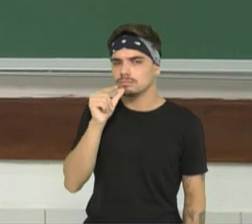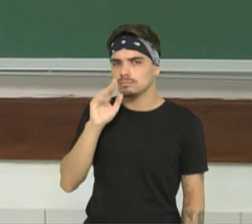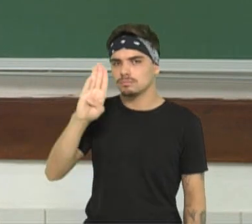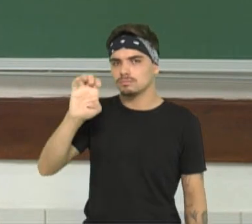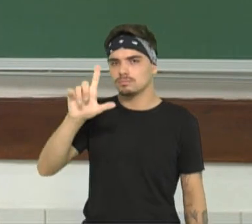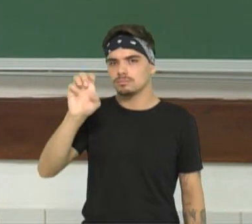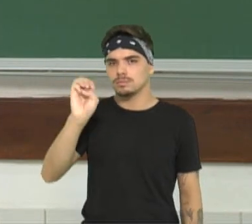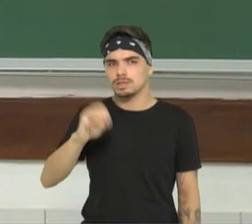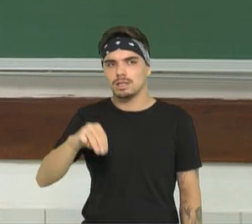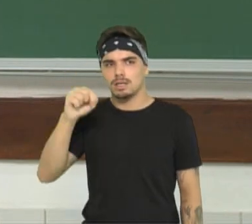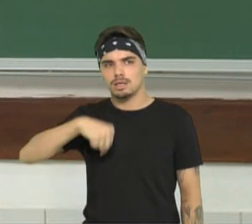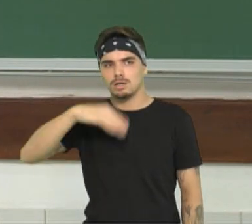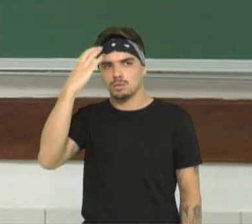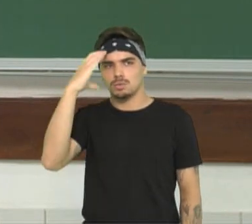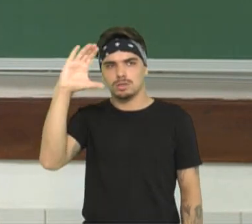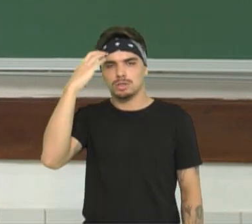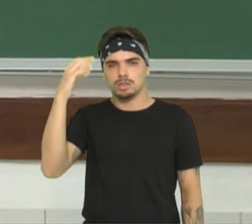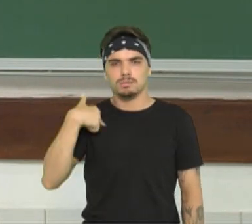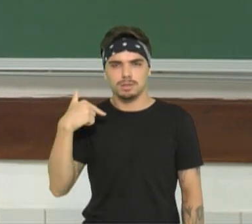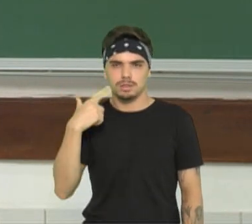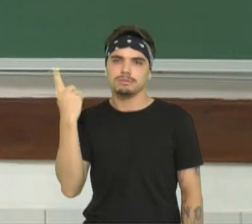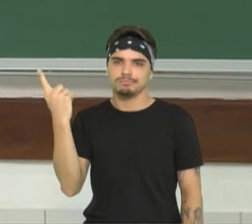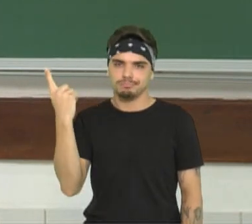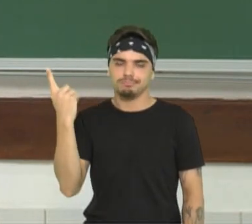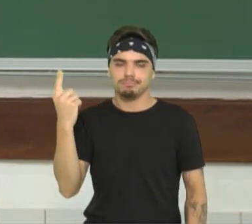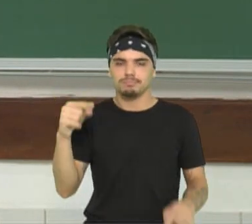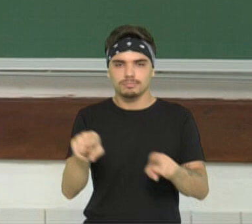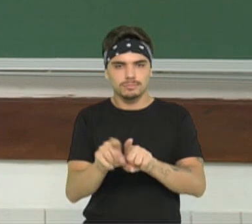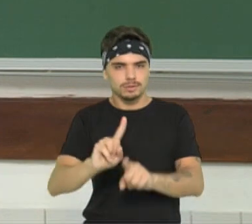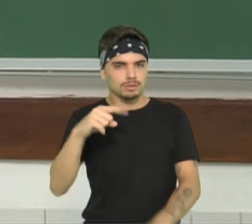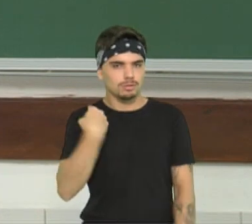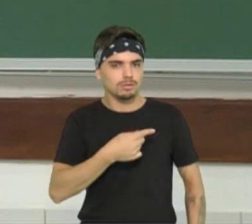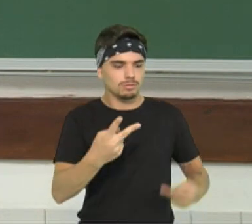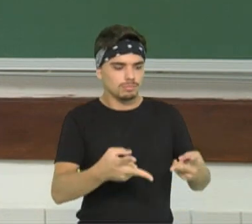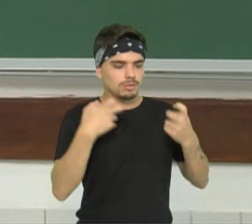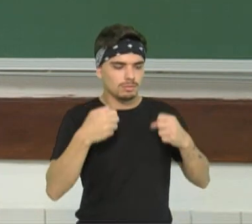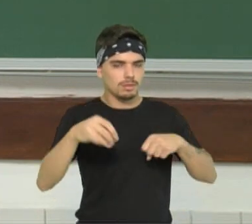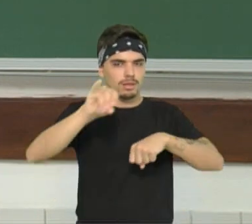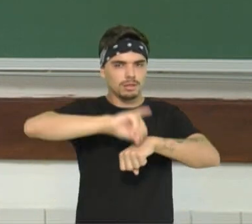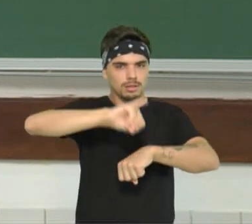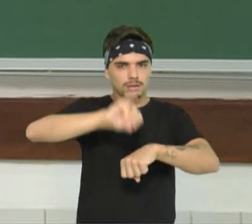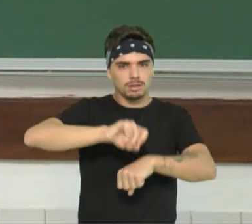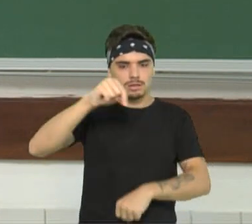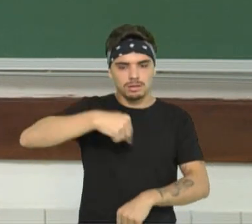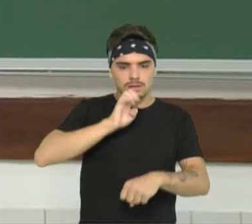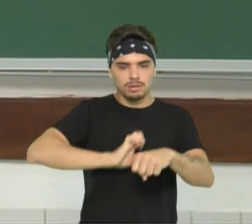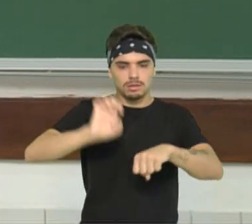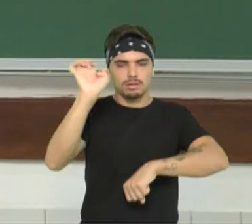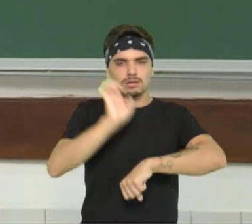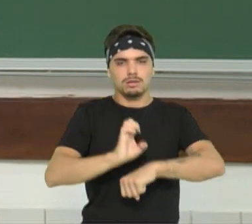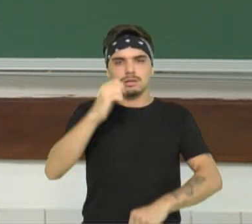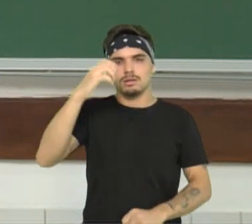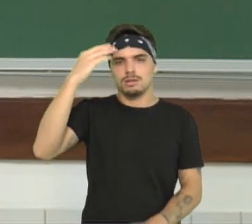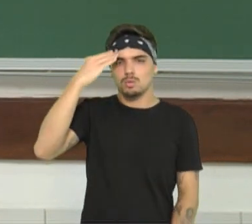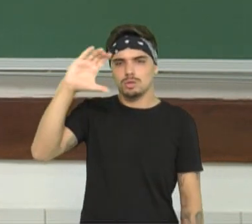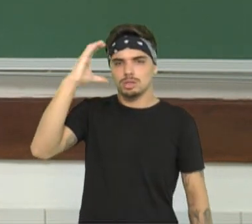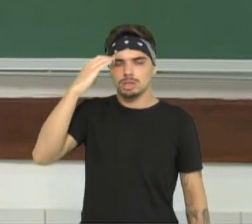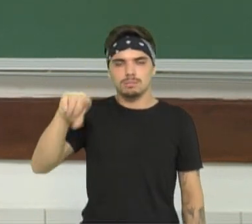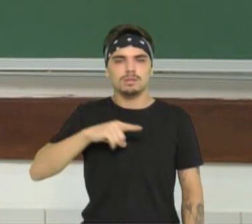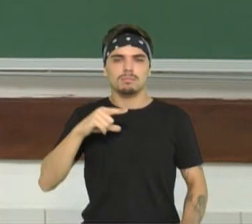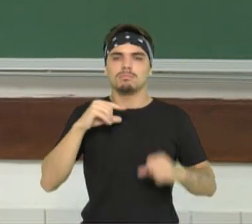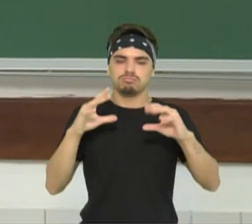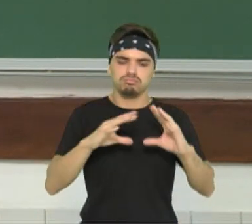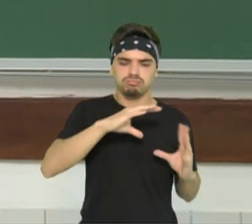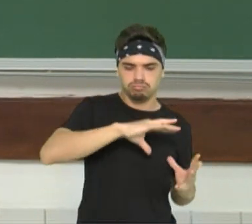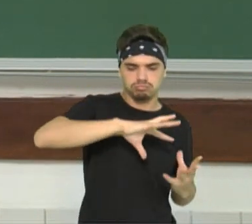cidade de Curitiba. Nós vemos que, mesmo passando pela capital do estado, que Curitiba é